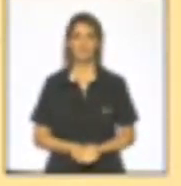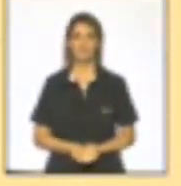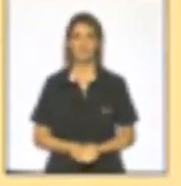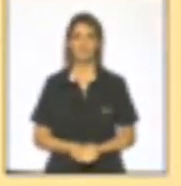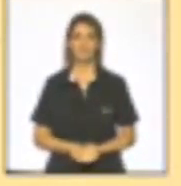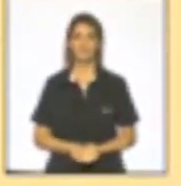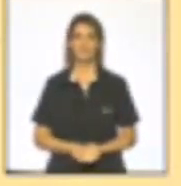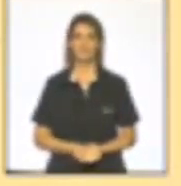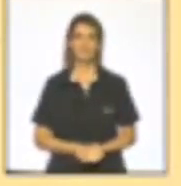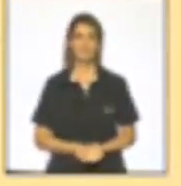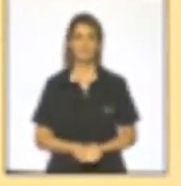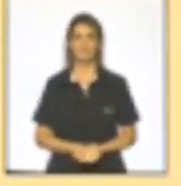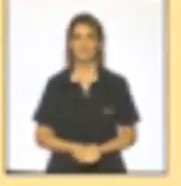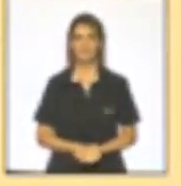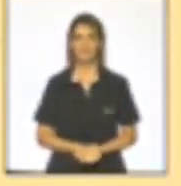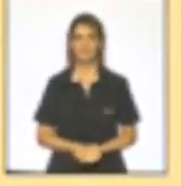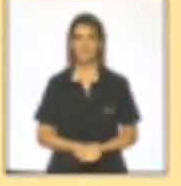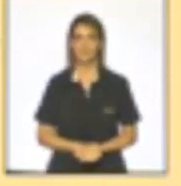E